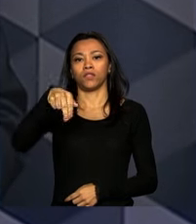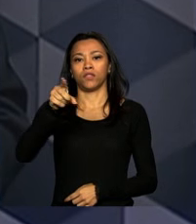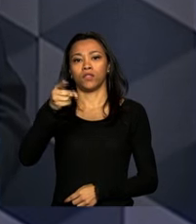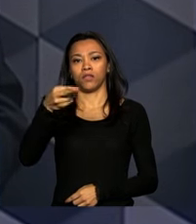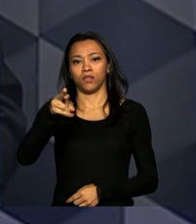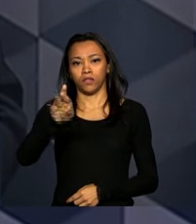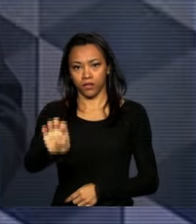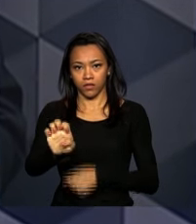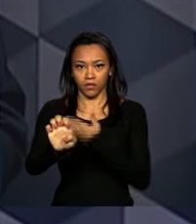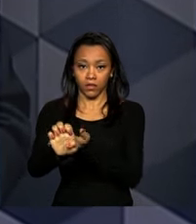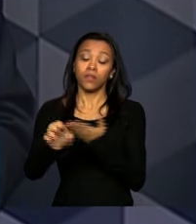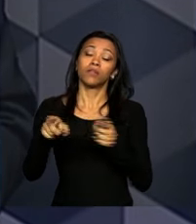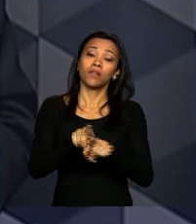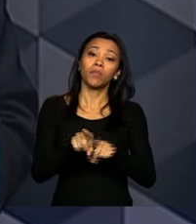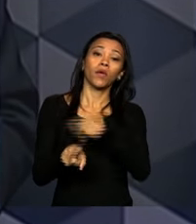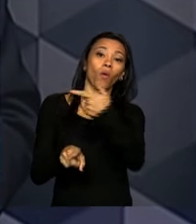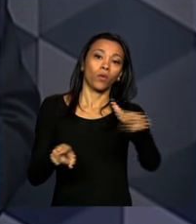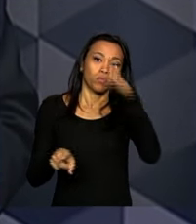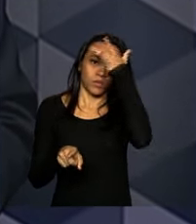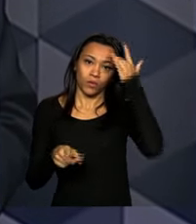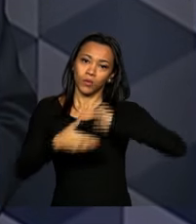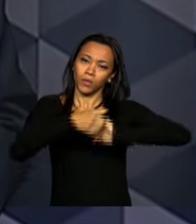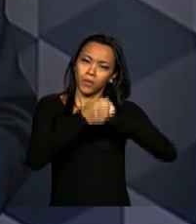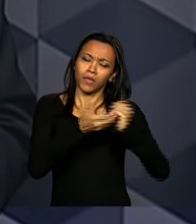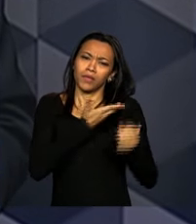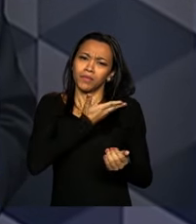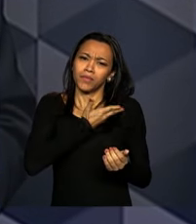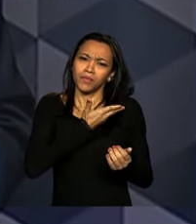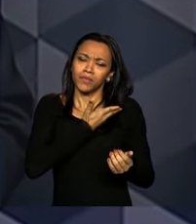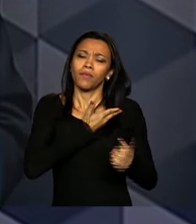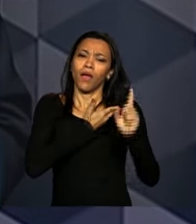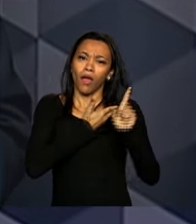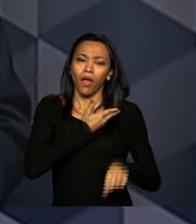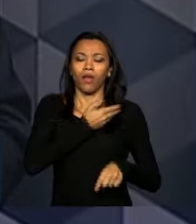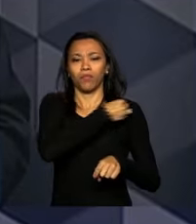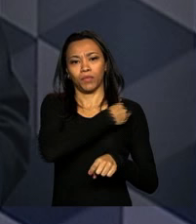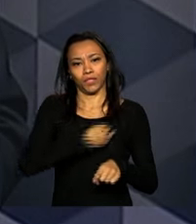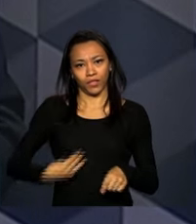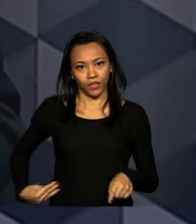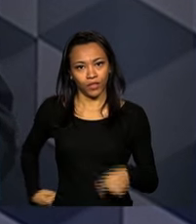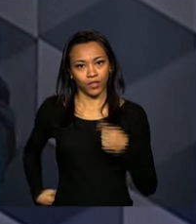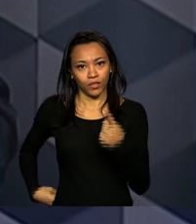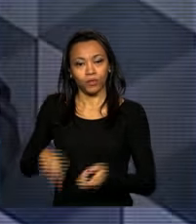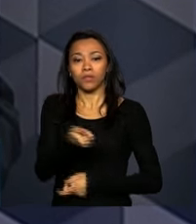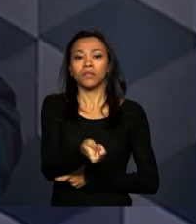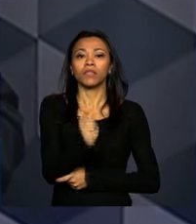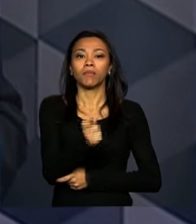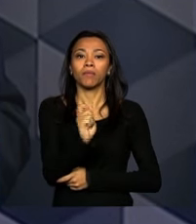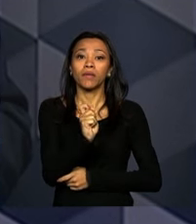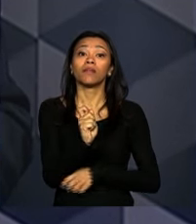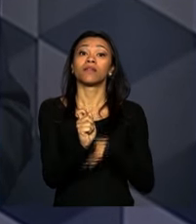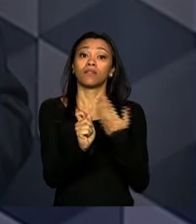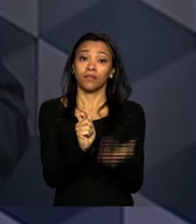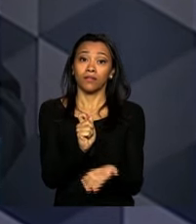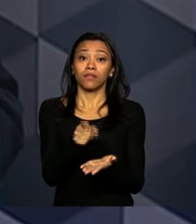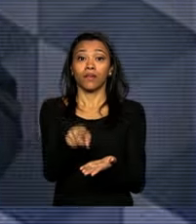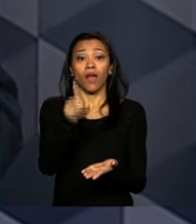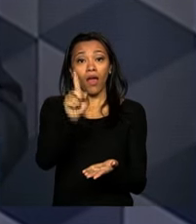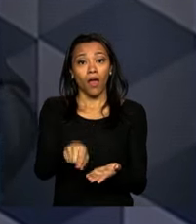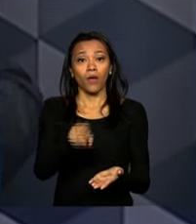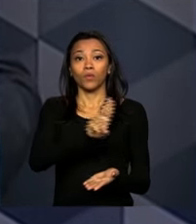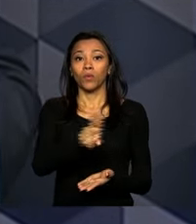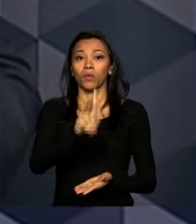querido companheiro, colega, ministro de Estado da Pesca e Aquicultura, Helder